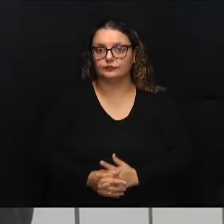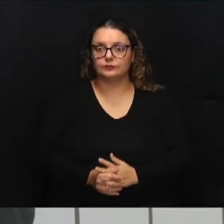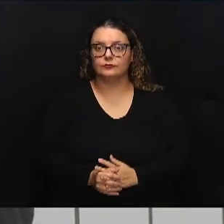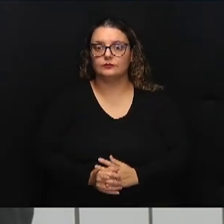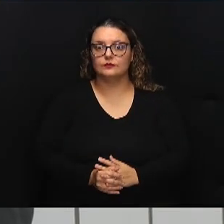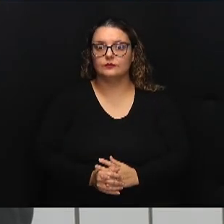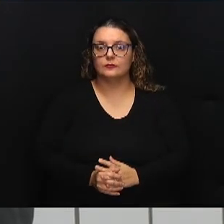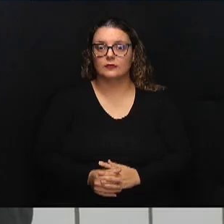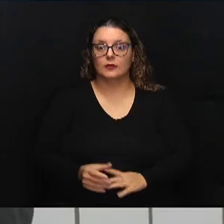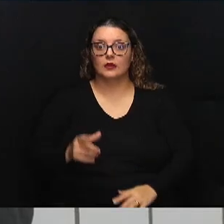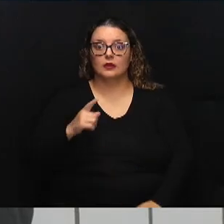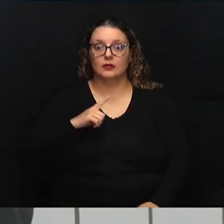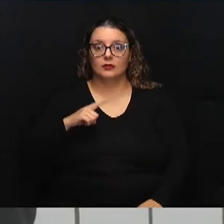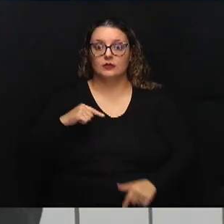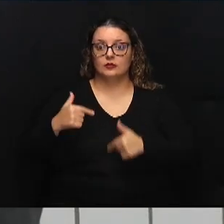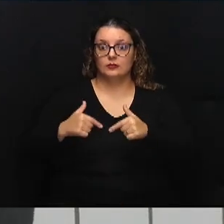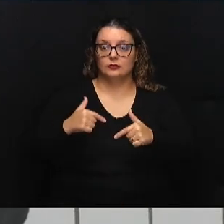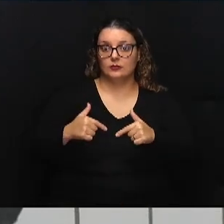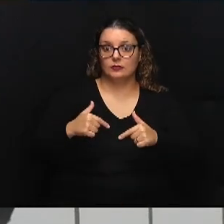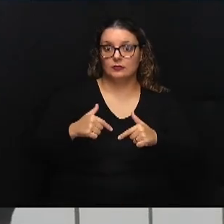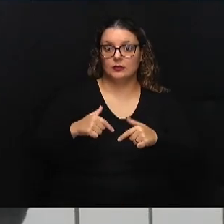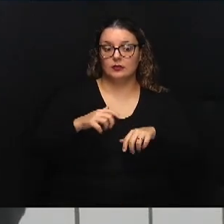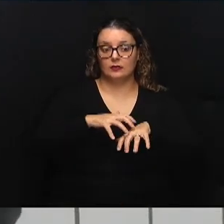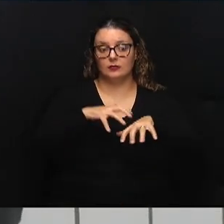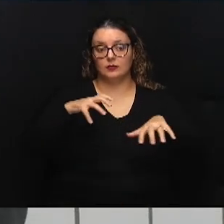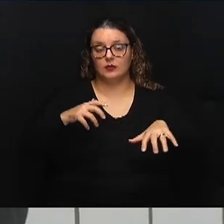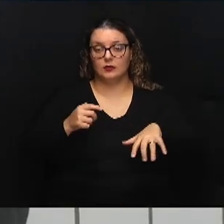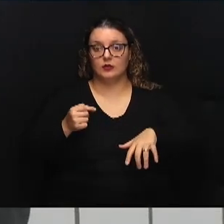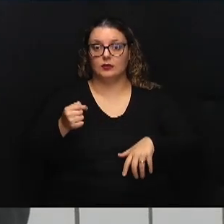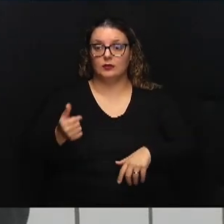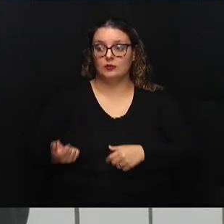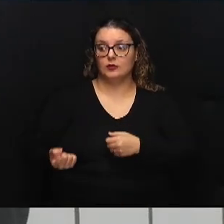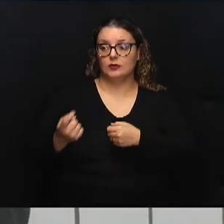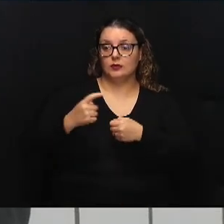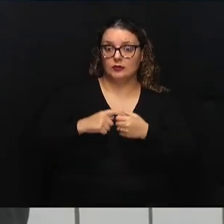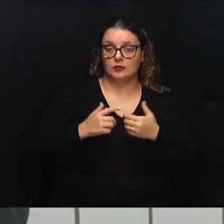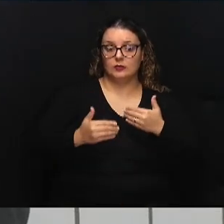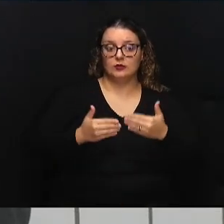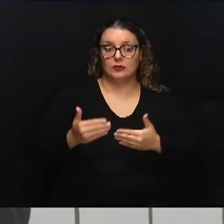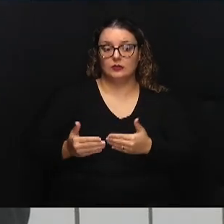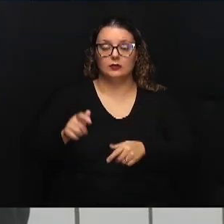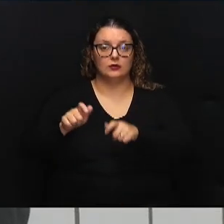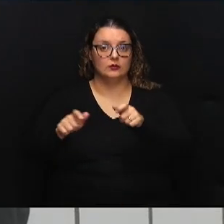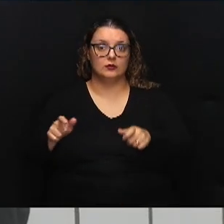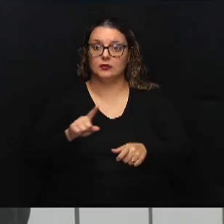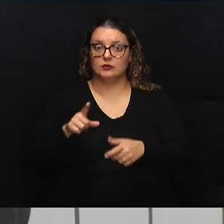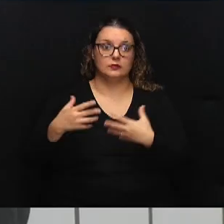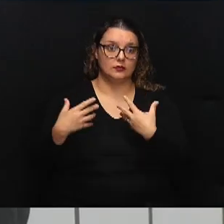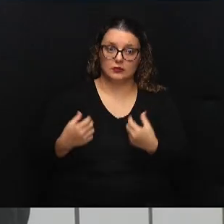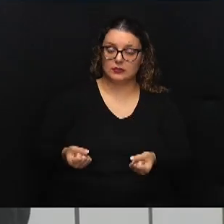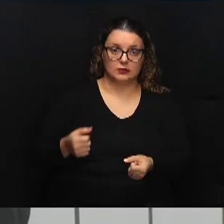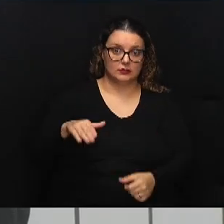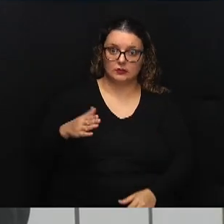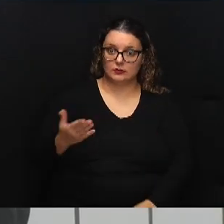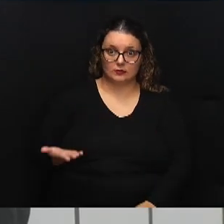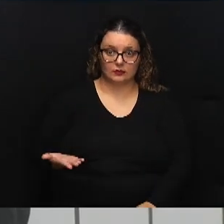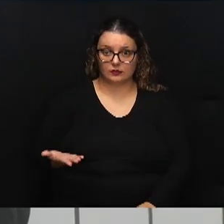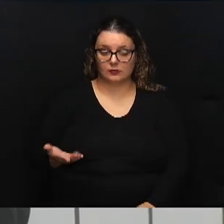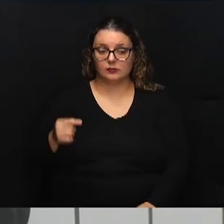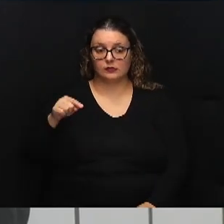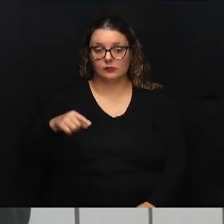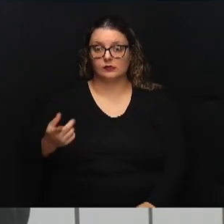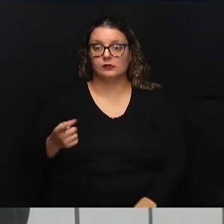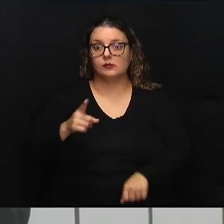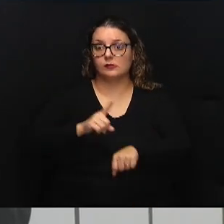você fazer um trabalho remoto e aos poucos ter que voltar, as pessoas não estão mais aceitando. Então, esse